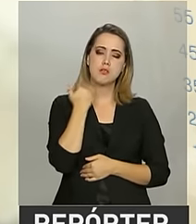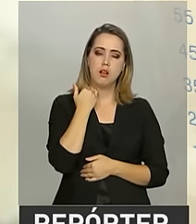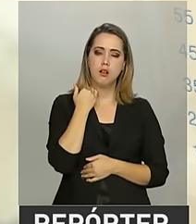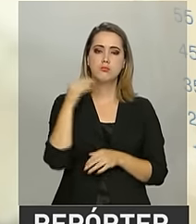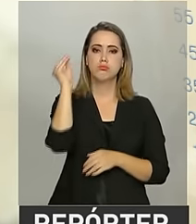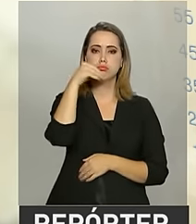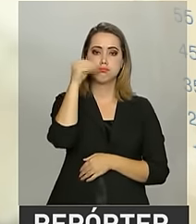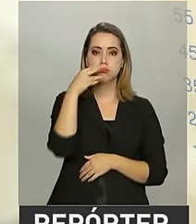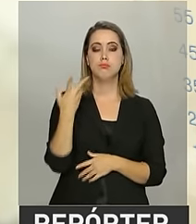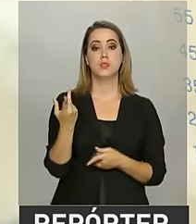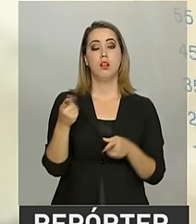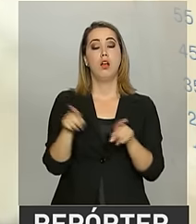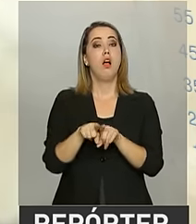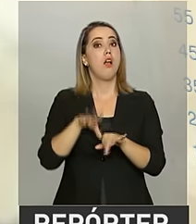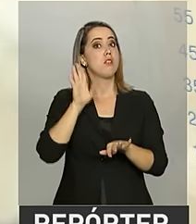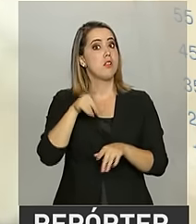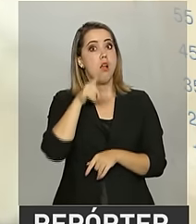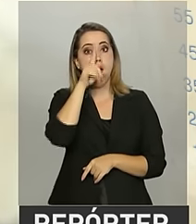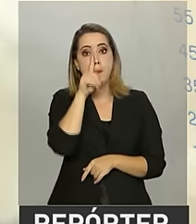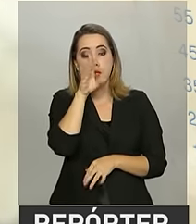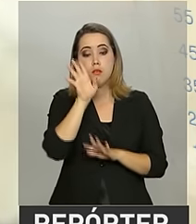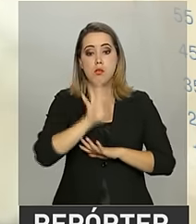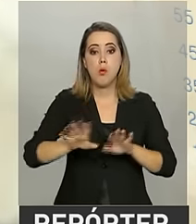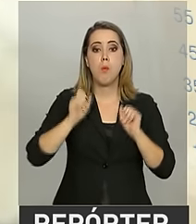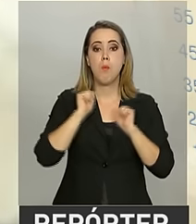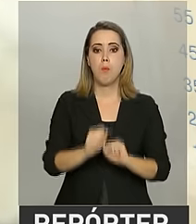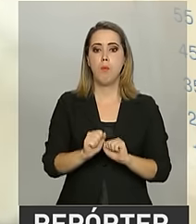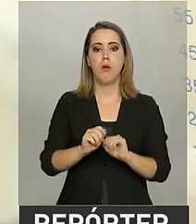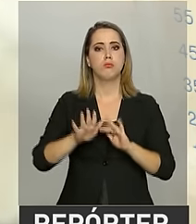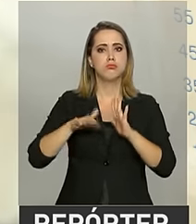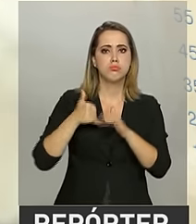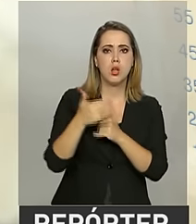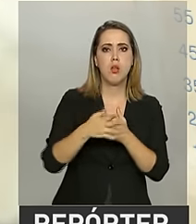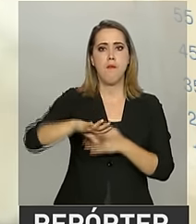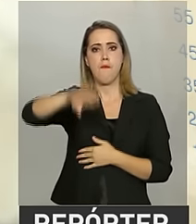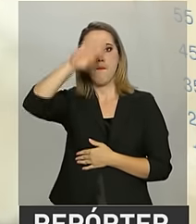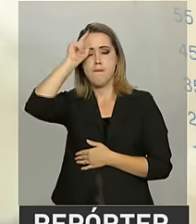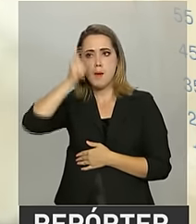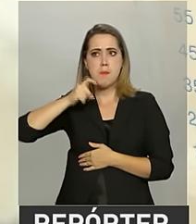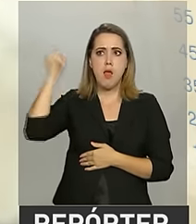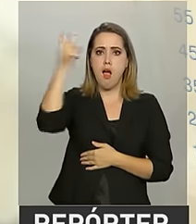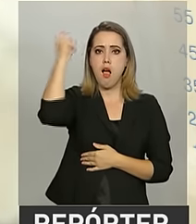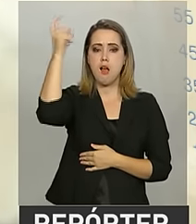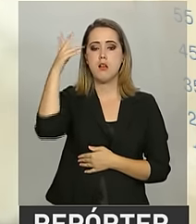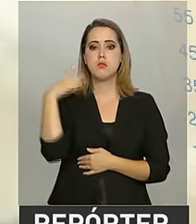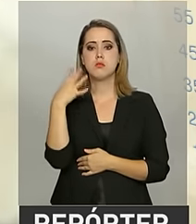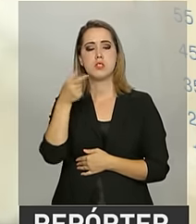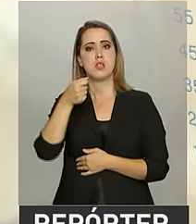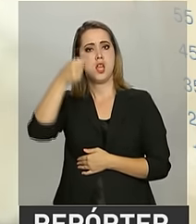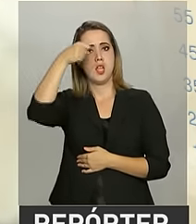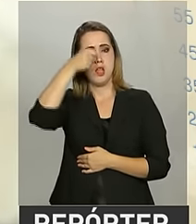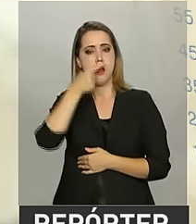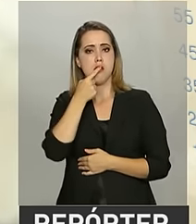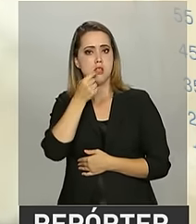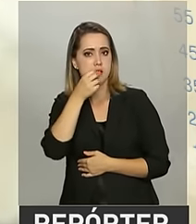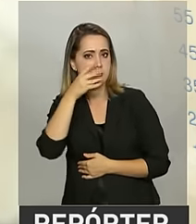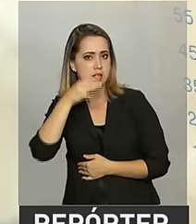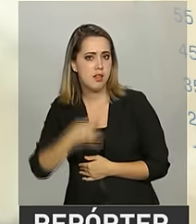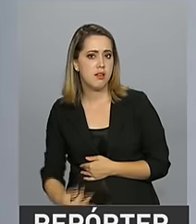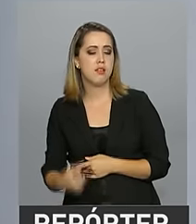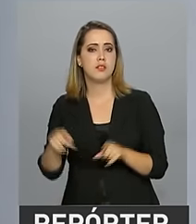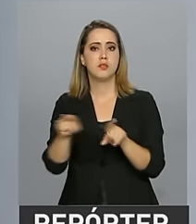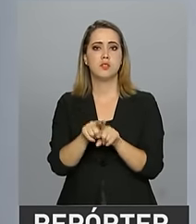fraqueza em casos graves a pessoa pode desenvolver febre alta hemorragia e insuficiência nos